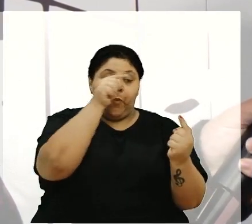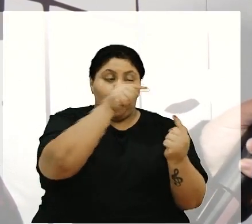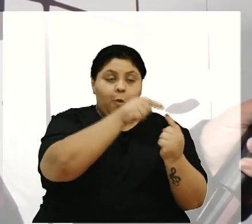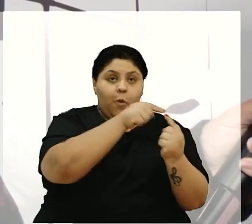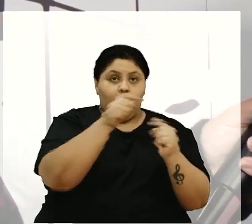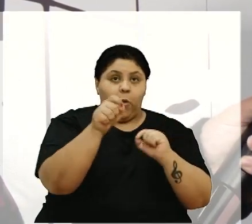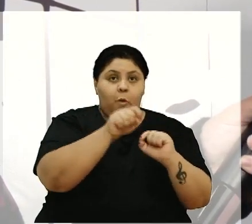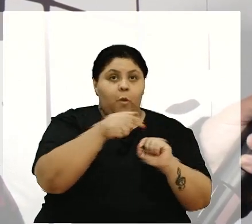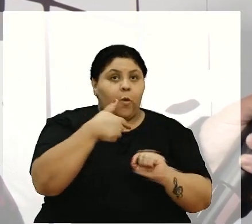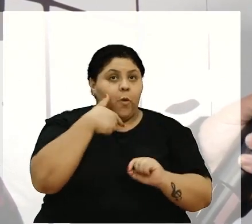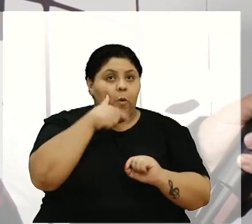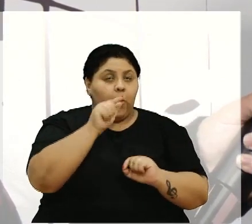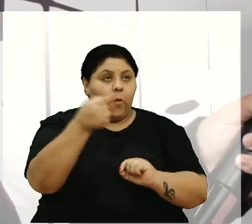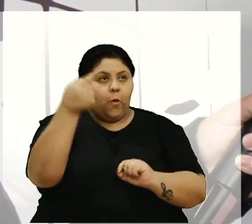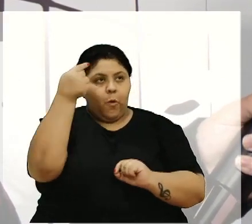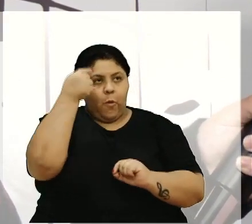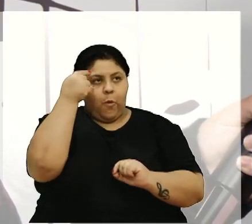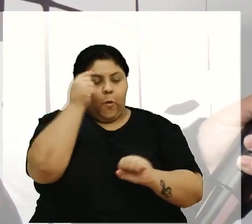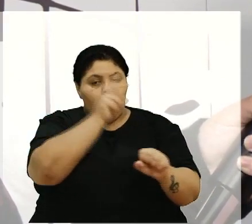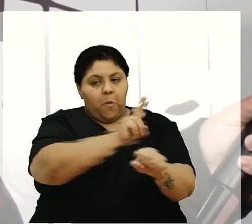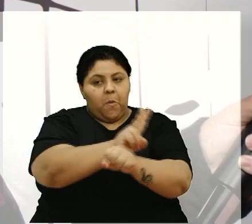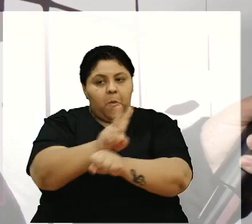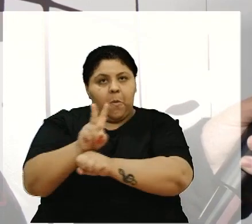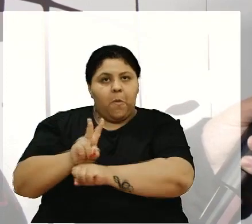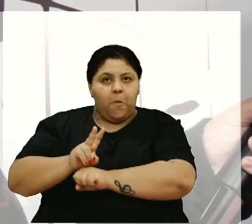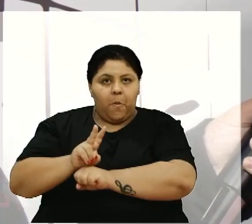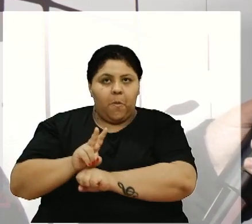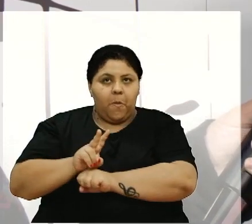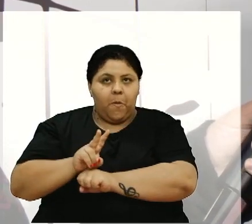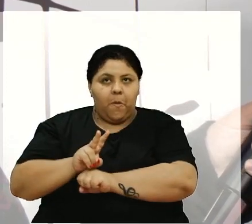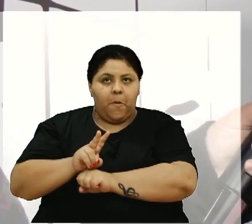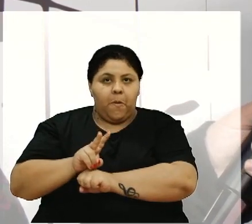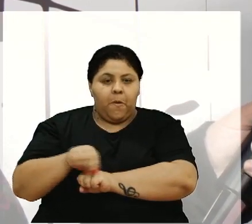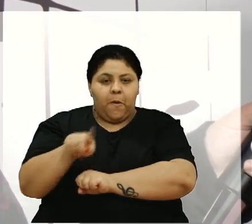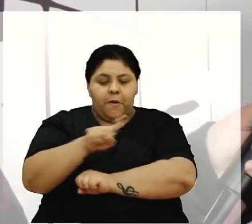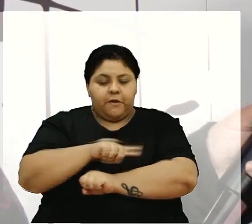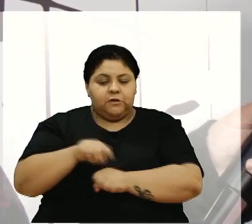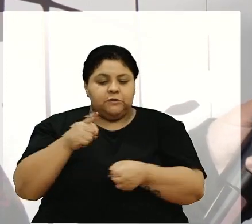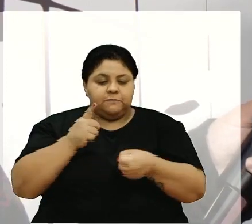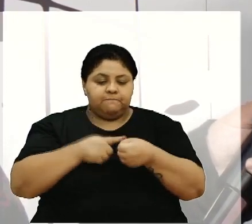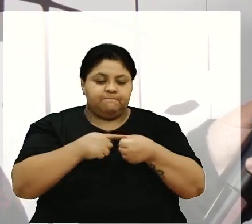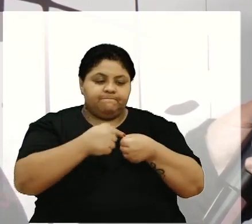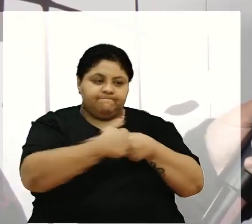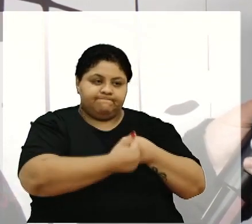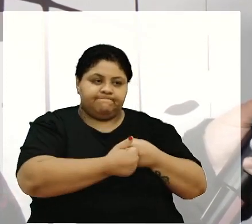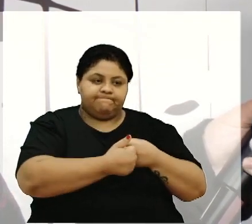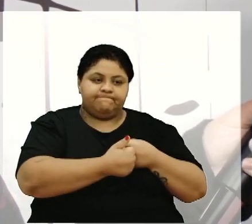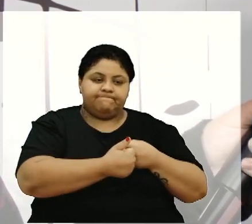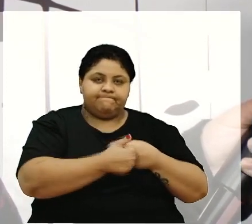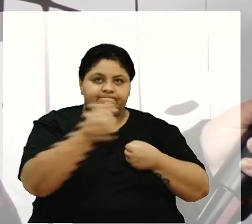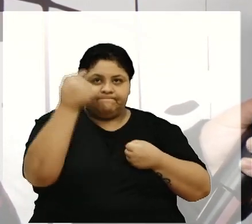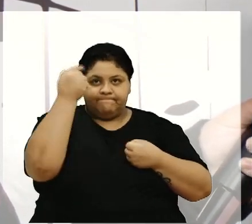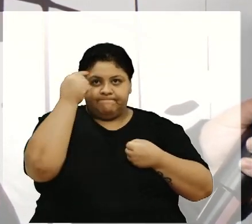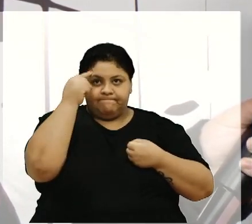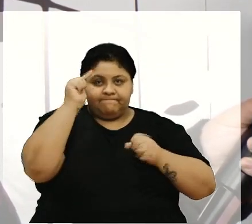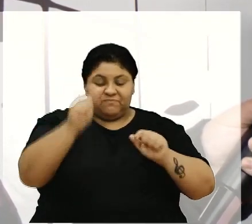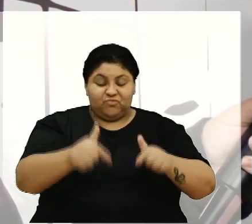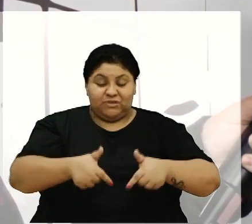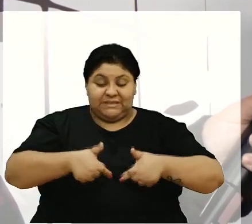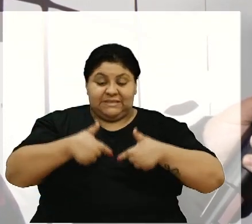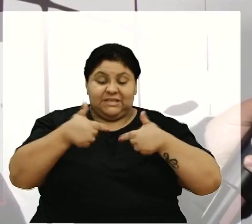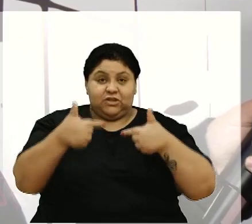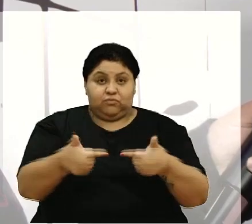gente consiga pensar formas de prevenção, uma forma de repensar a nossa cidade, uma forma de repensar as nossas